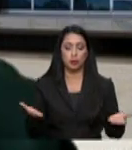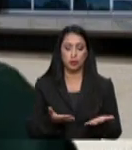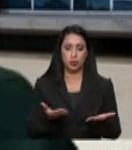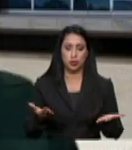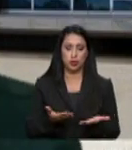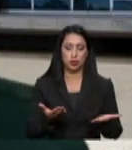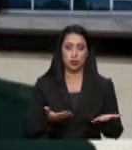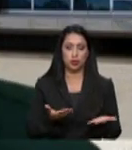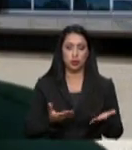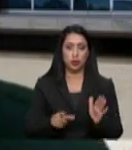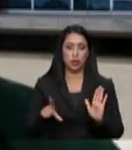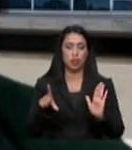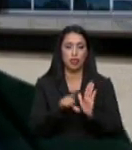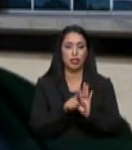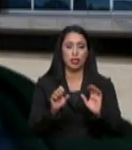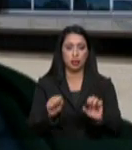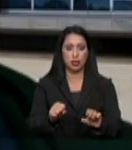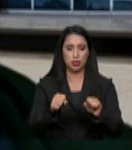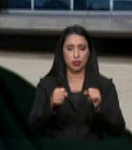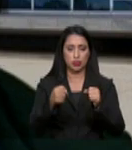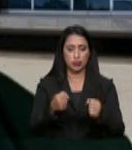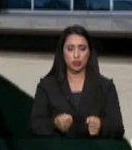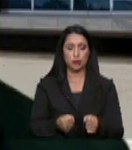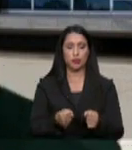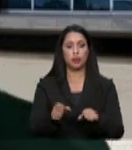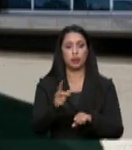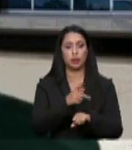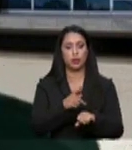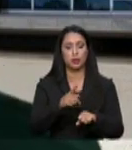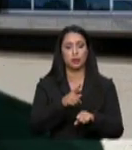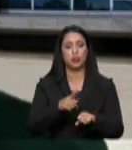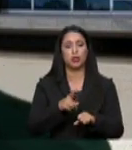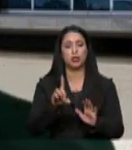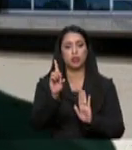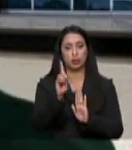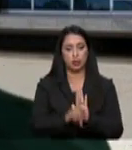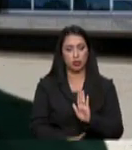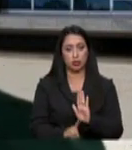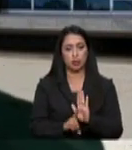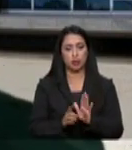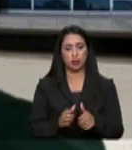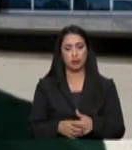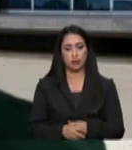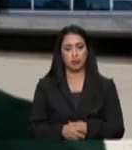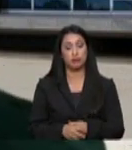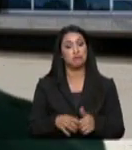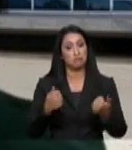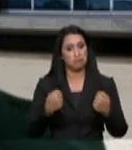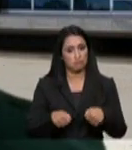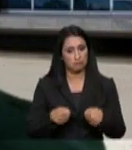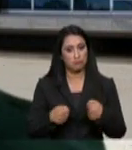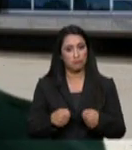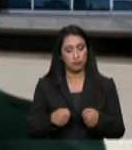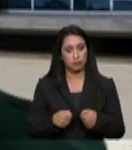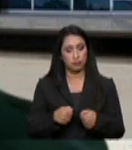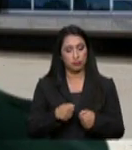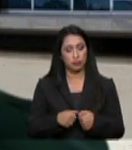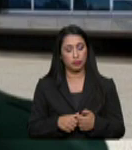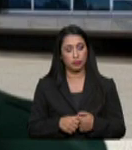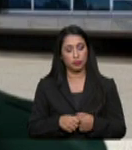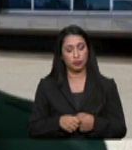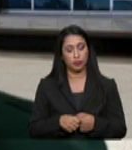estão presentes na atual lei da defesa do Estado democrático de direito que é uma necessária e estamos vendo